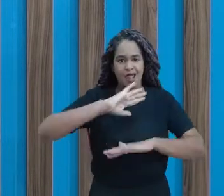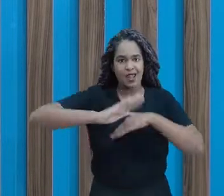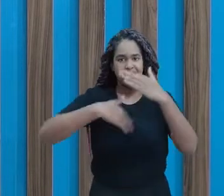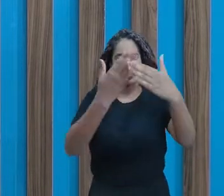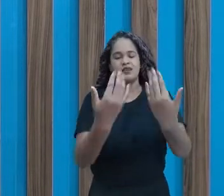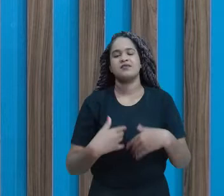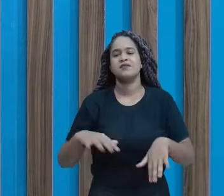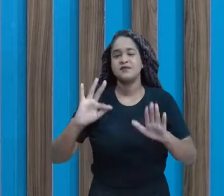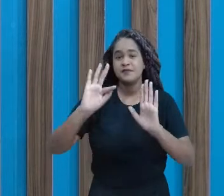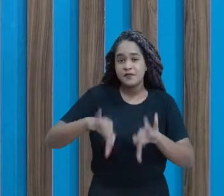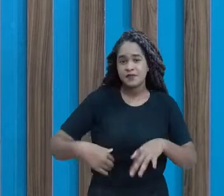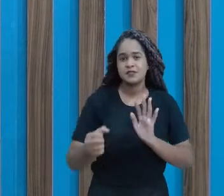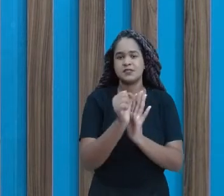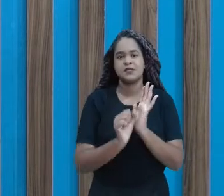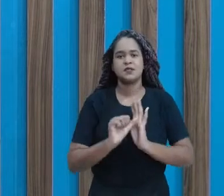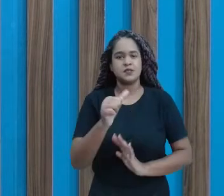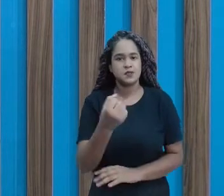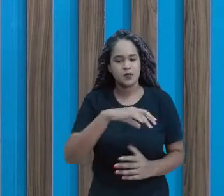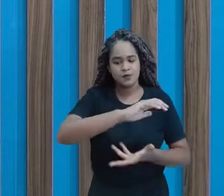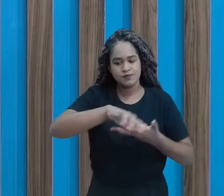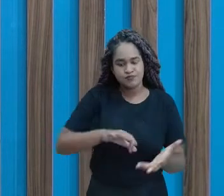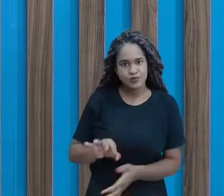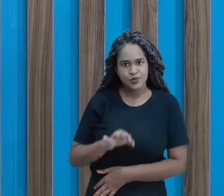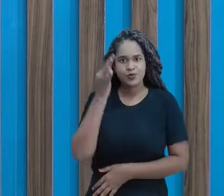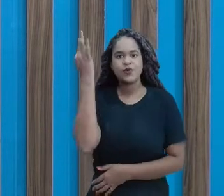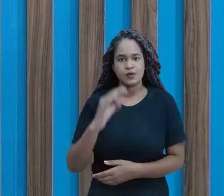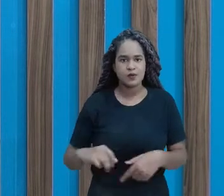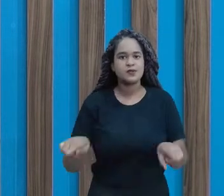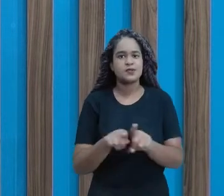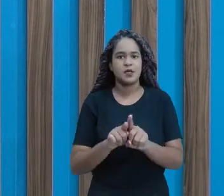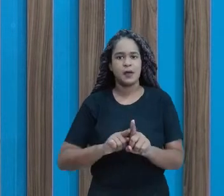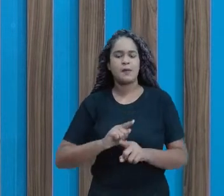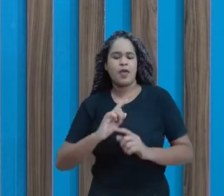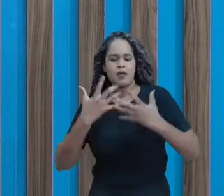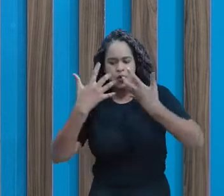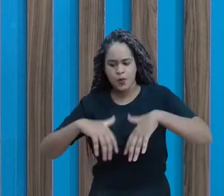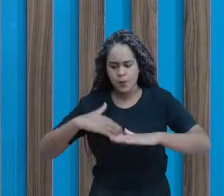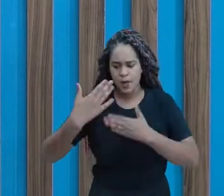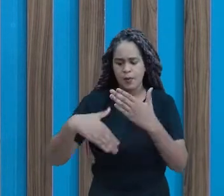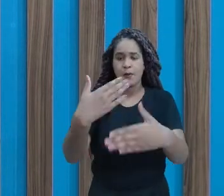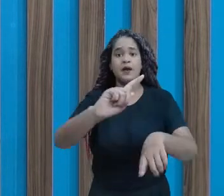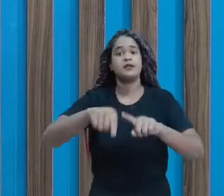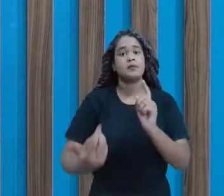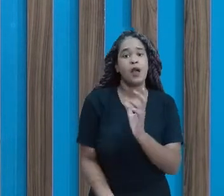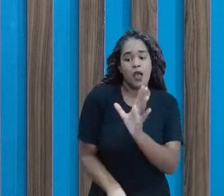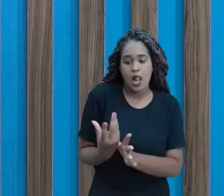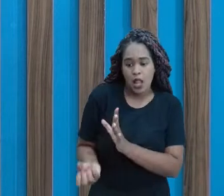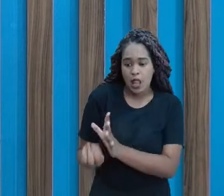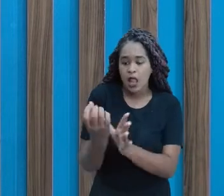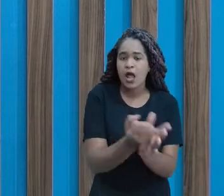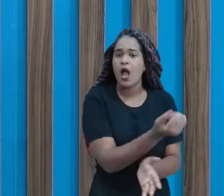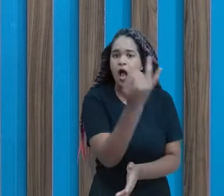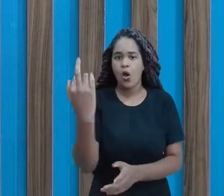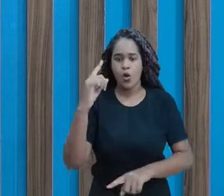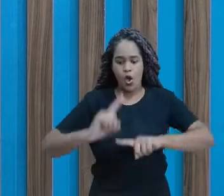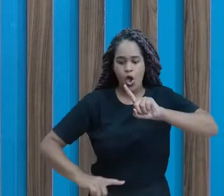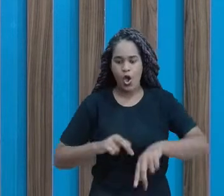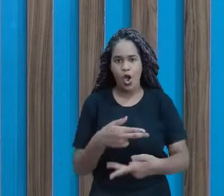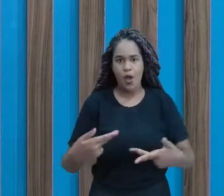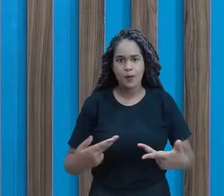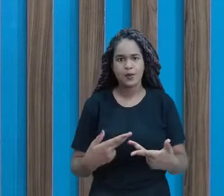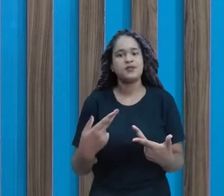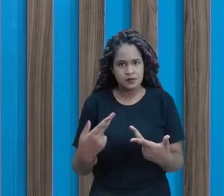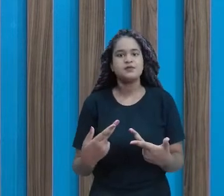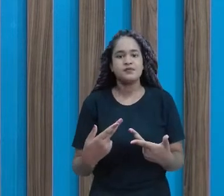gente tem o final do século XVIII, a própria Revolução Industrial, então a gente tem um processo de mecanização. Depois são inventados, né, alguns aparelhos que passam a